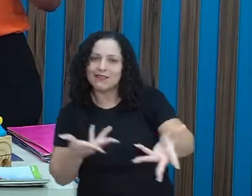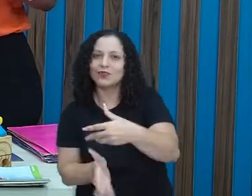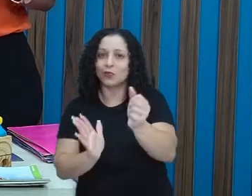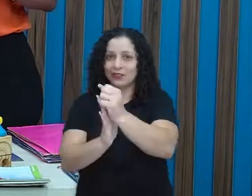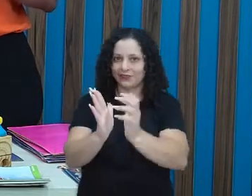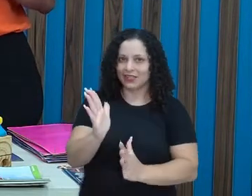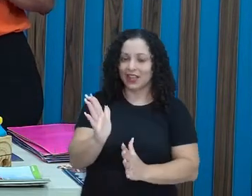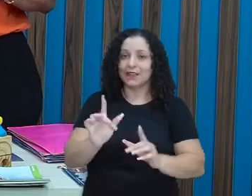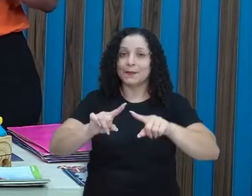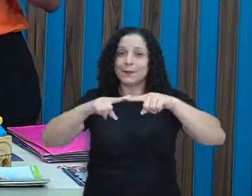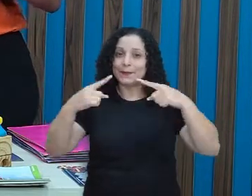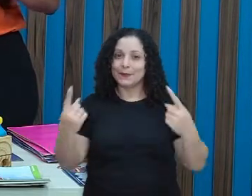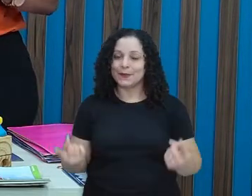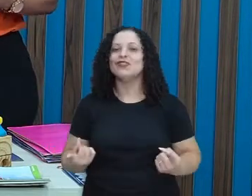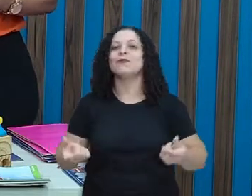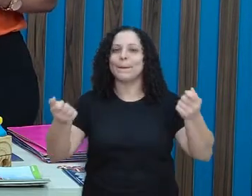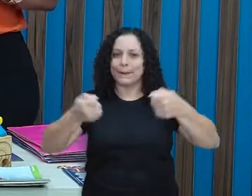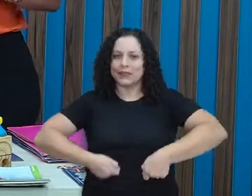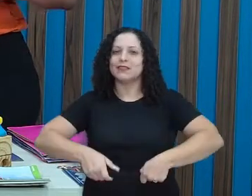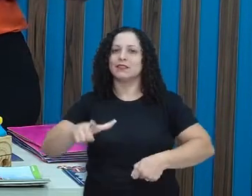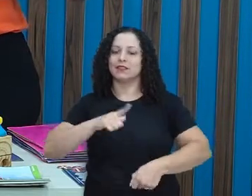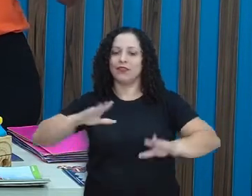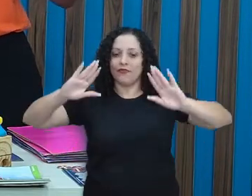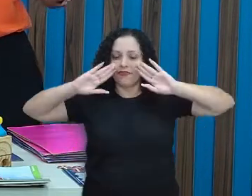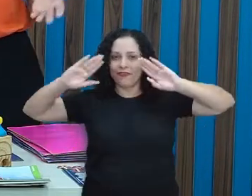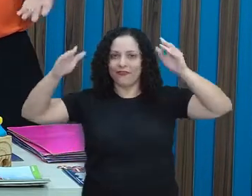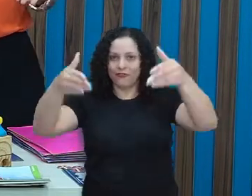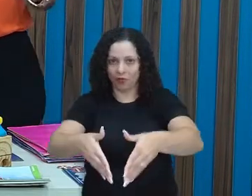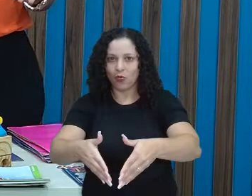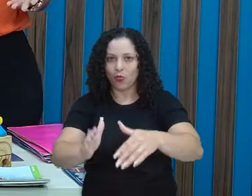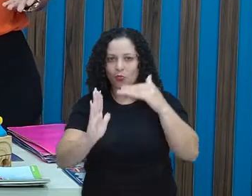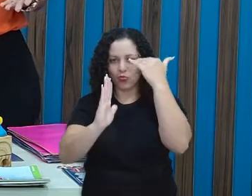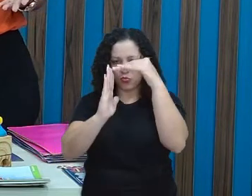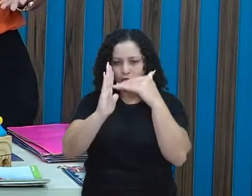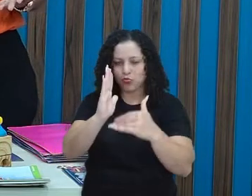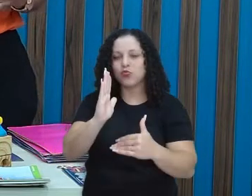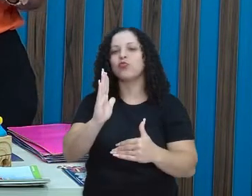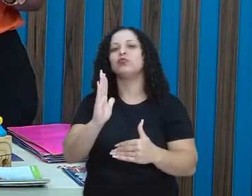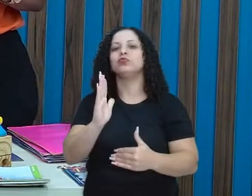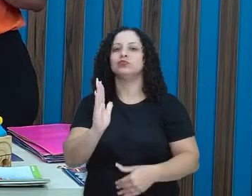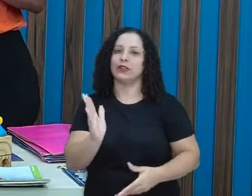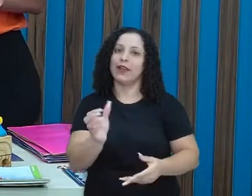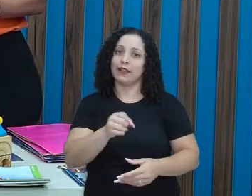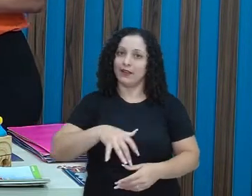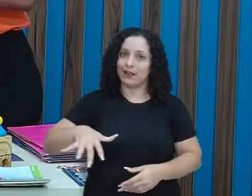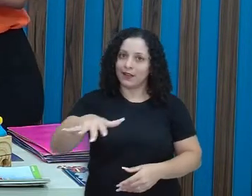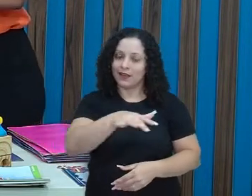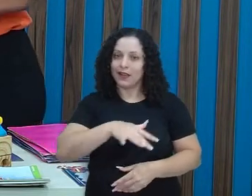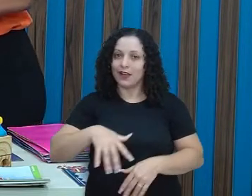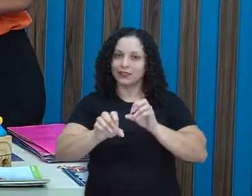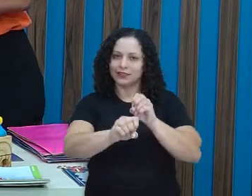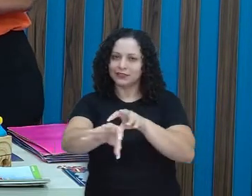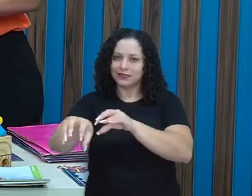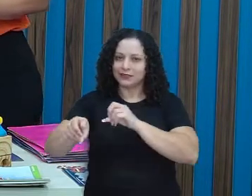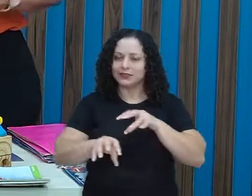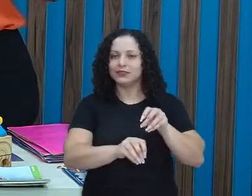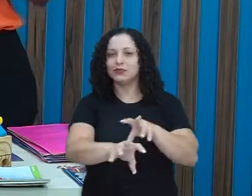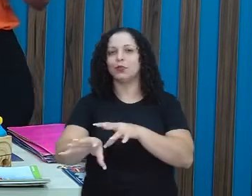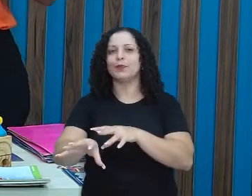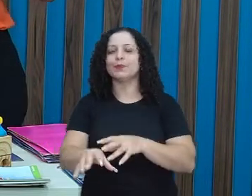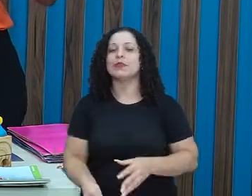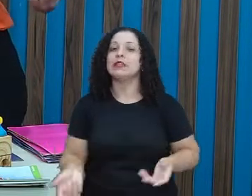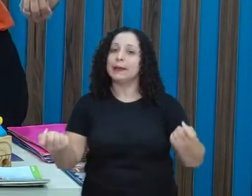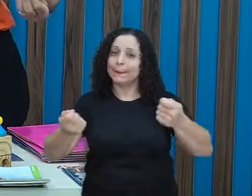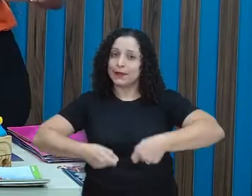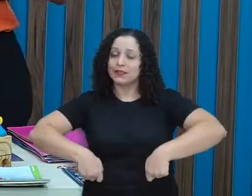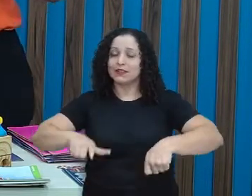não impede que a gente tenha um foco dentro do nosso plano individualizado, né, no nosso plano educacional individualizado, que a gente